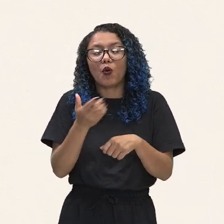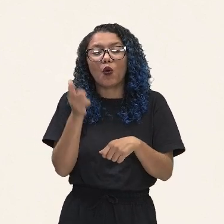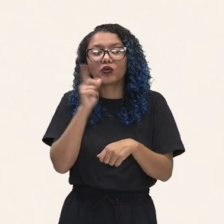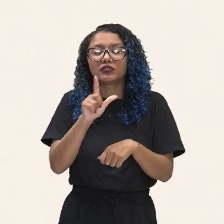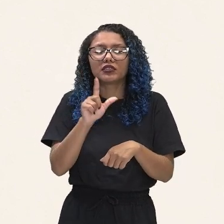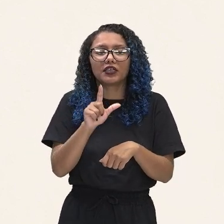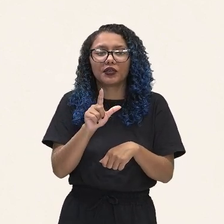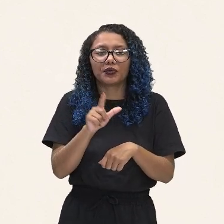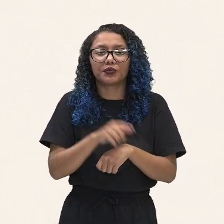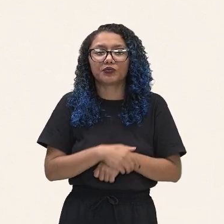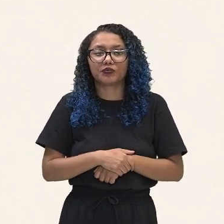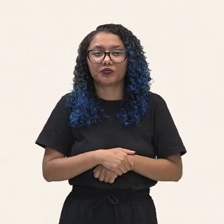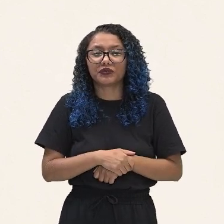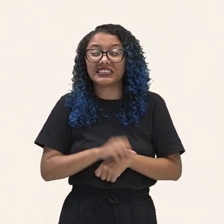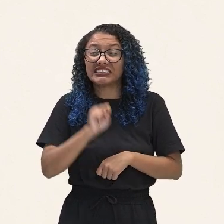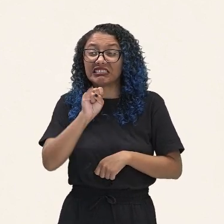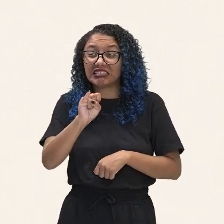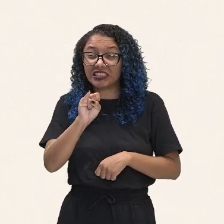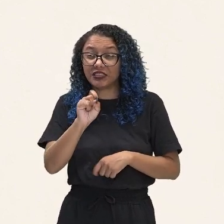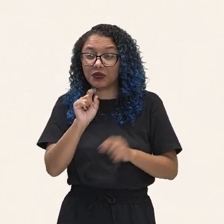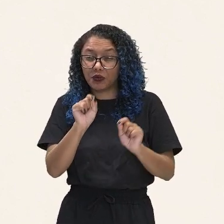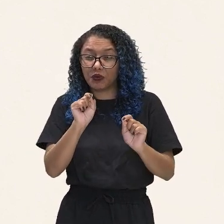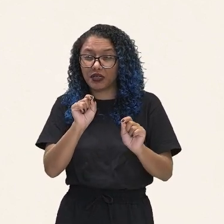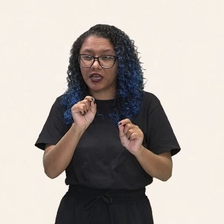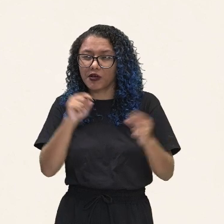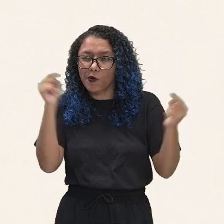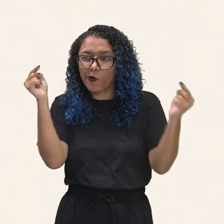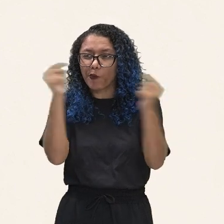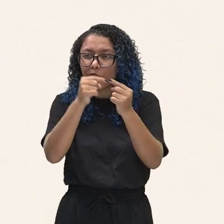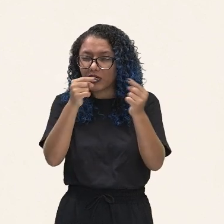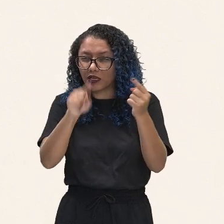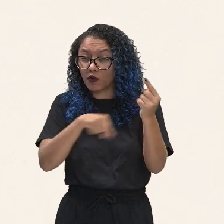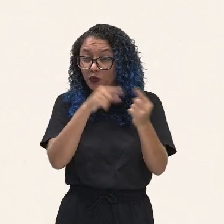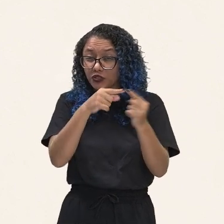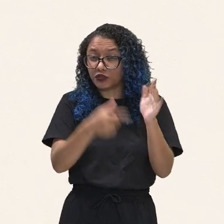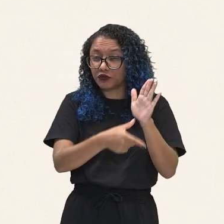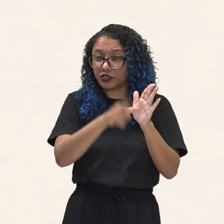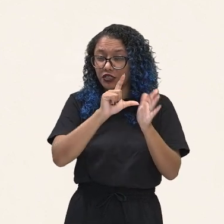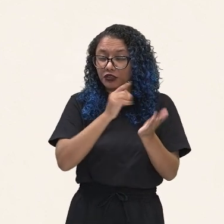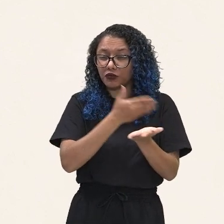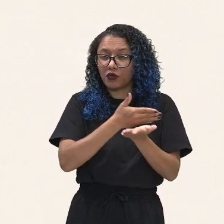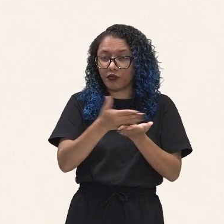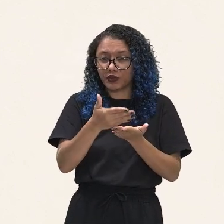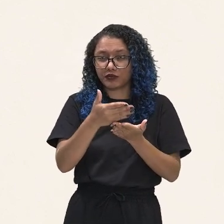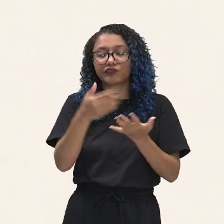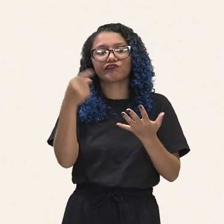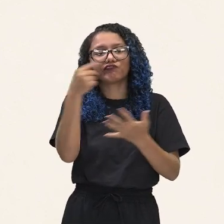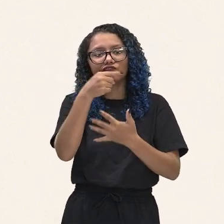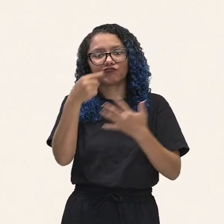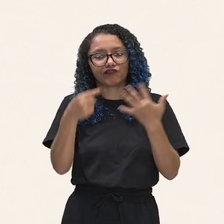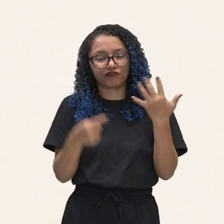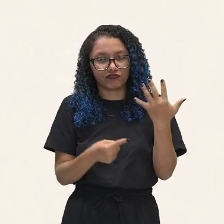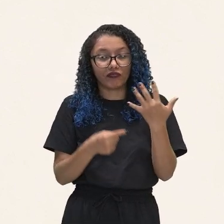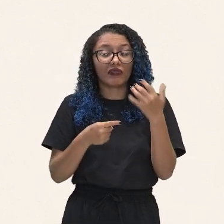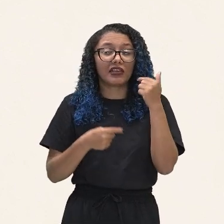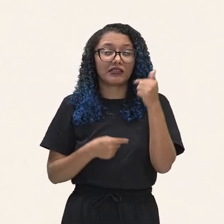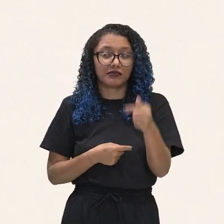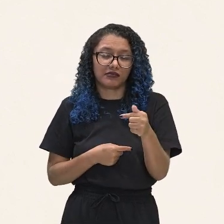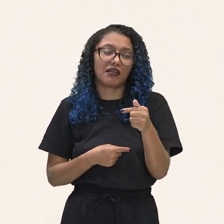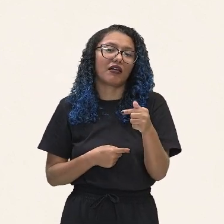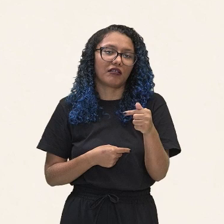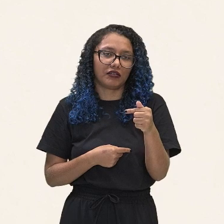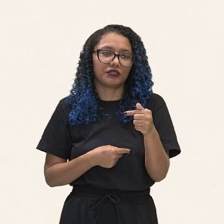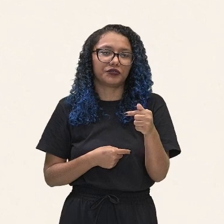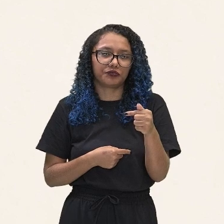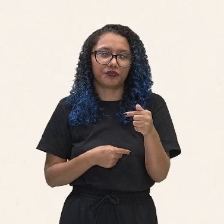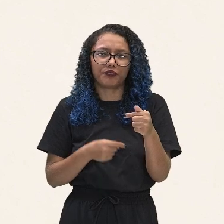Então, aqui nós temos 7 passos para a gente criar um plano de ação. Observe que em cada